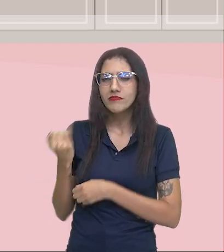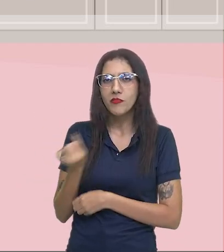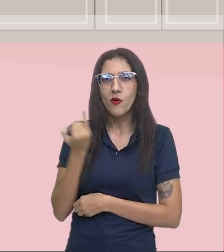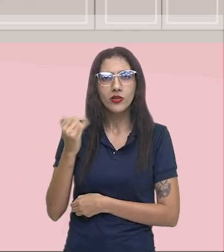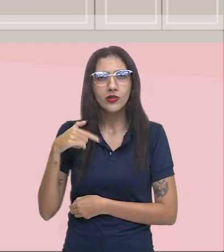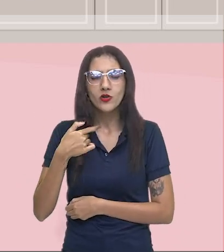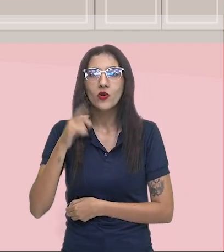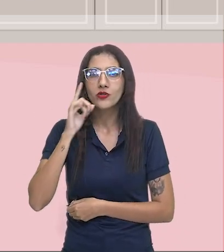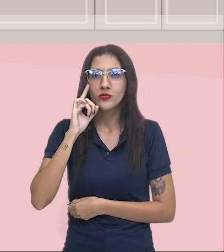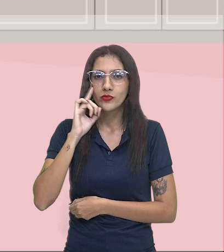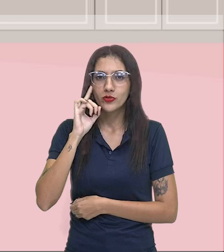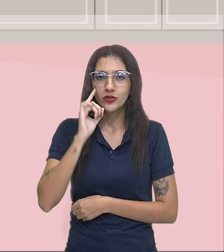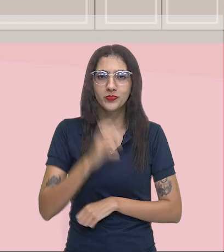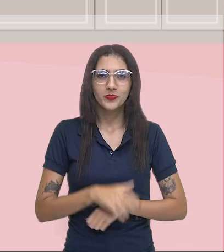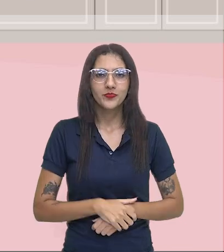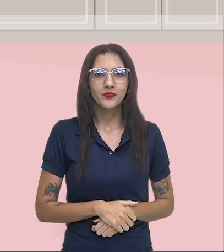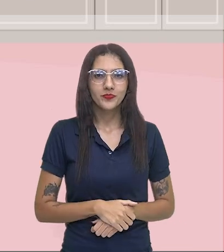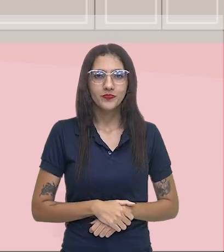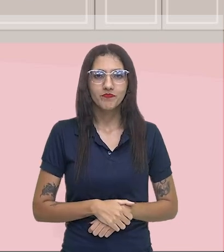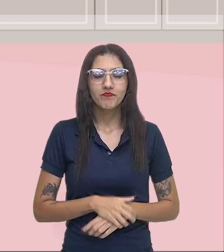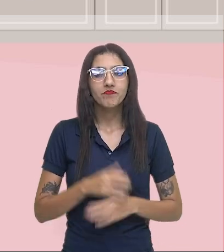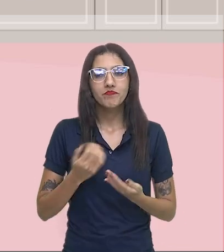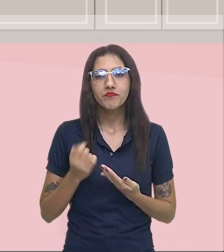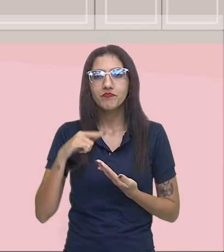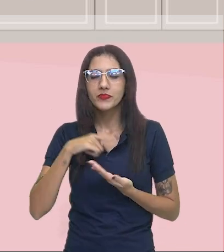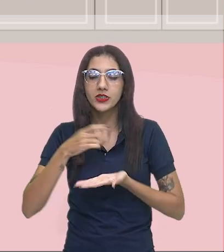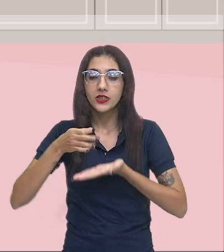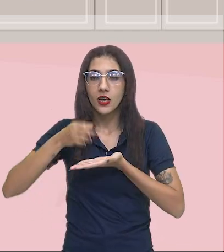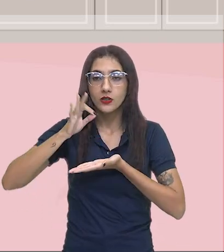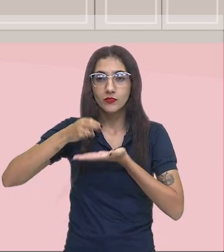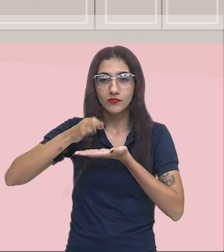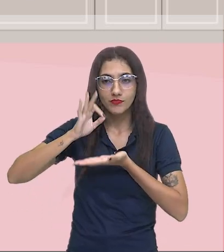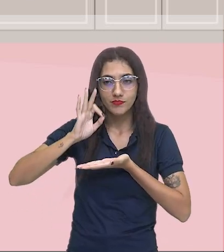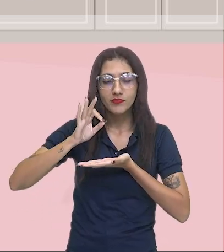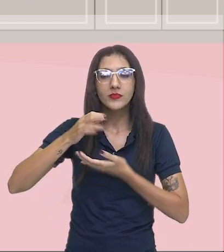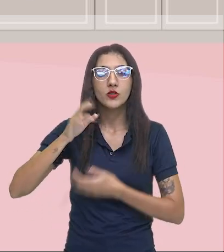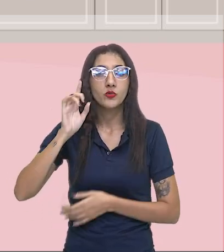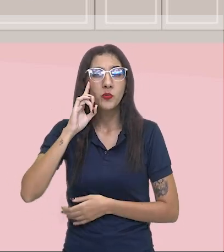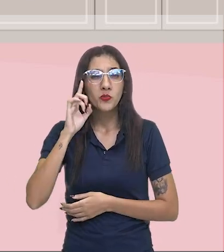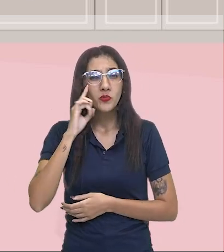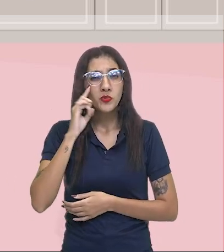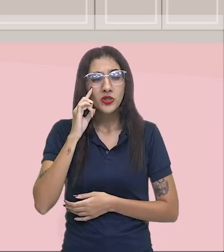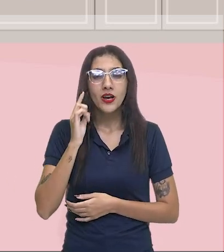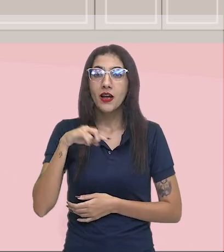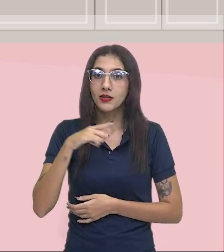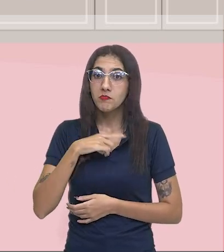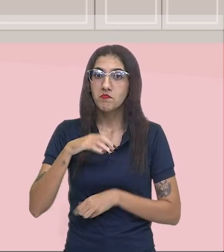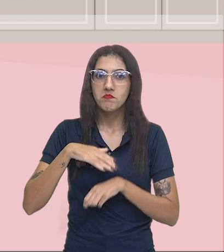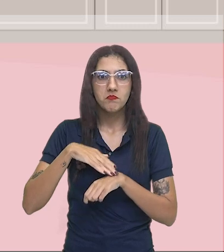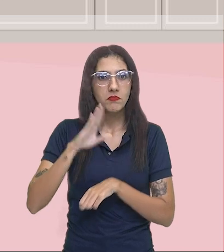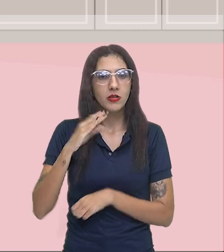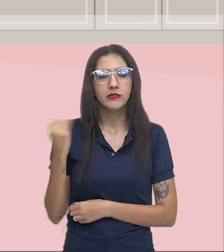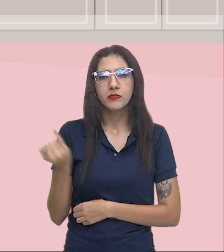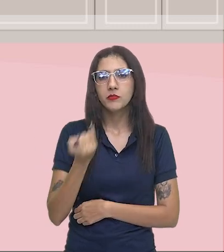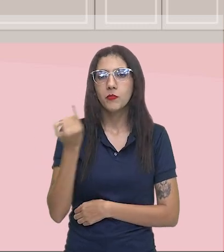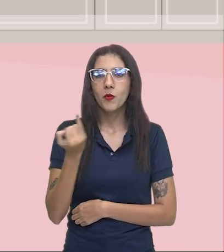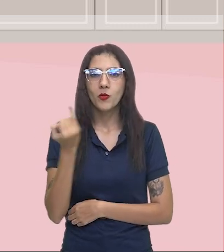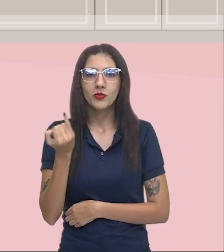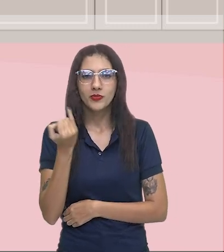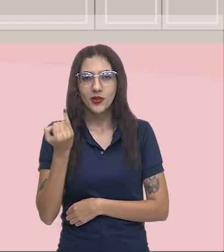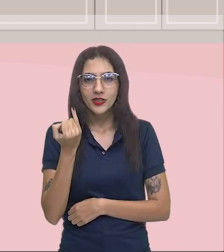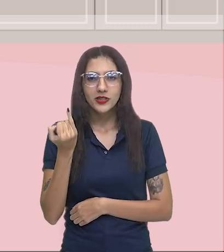dia. Frequentemente, o ritual de beber café é muito mais importante do que o ato